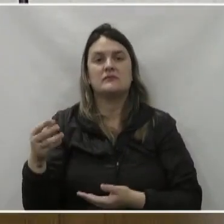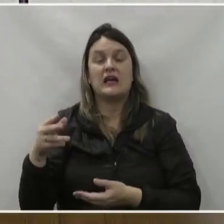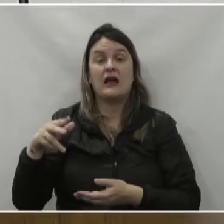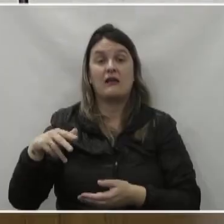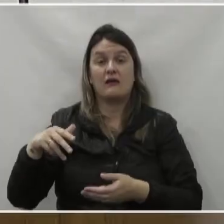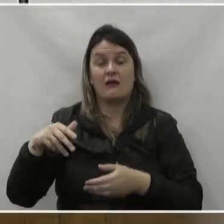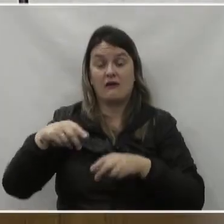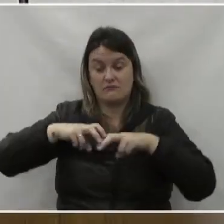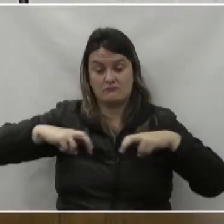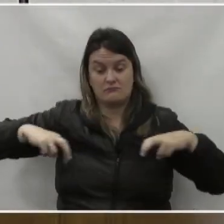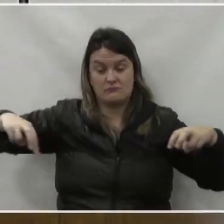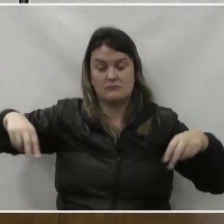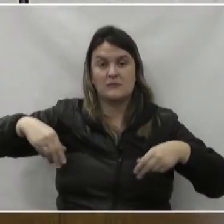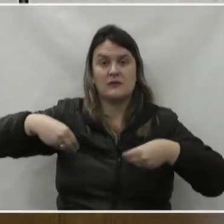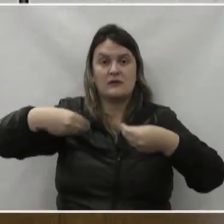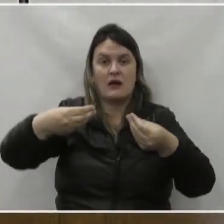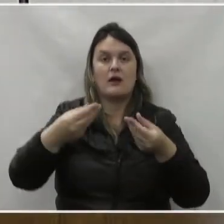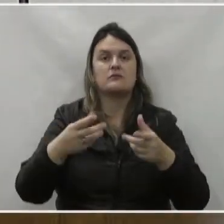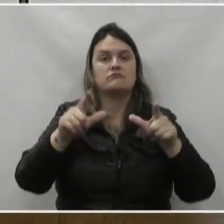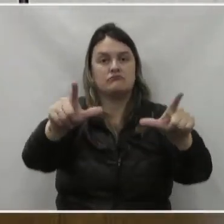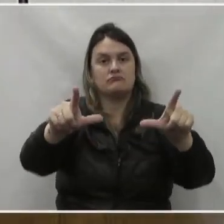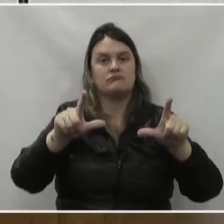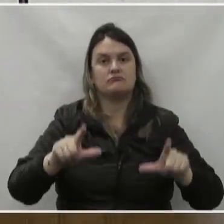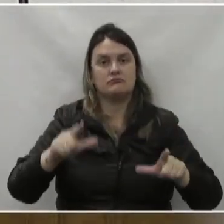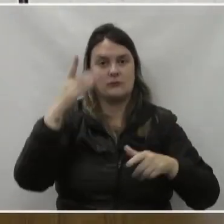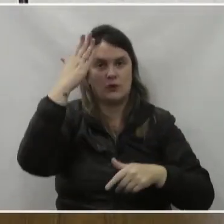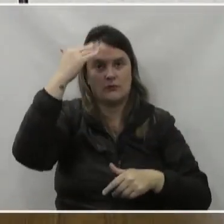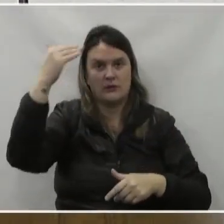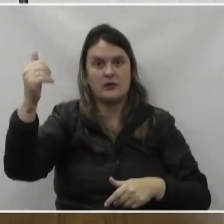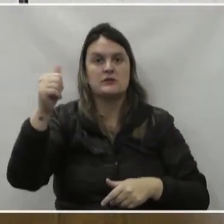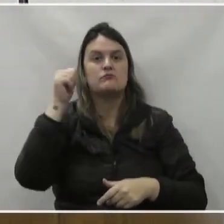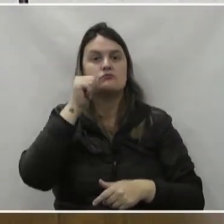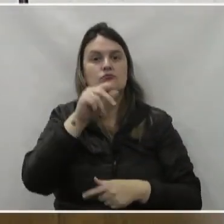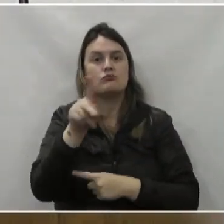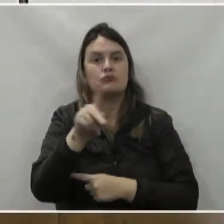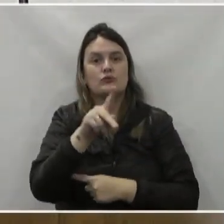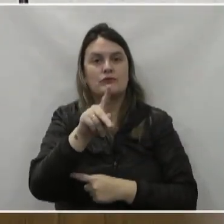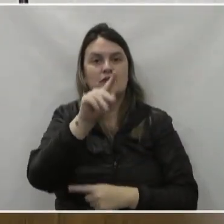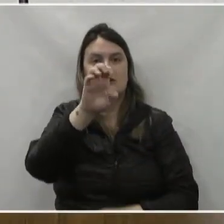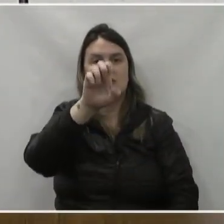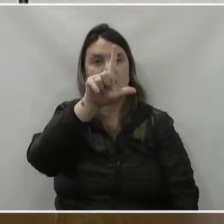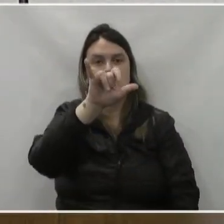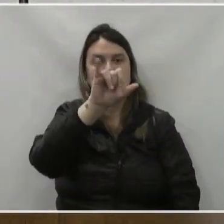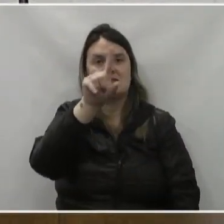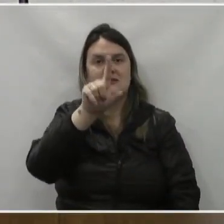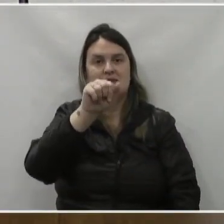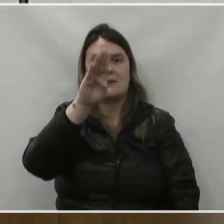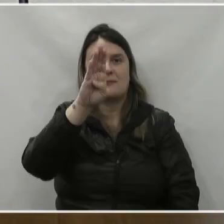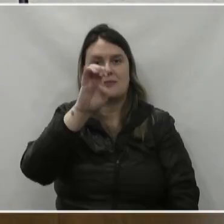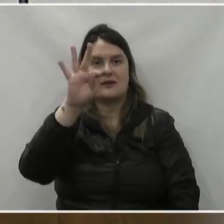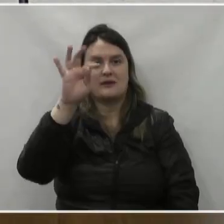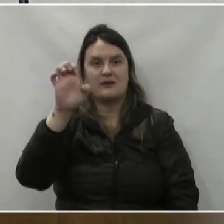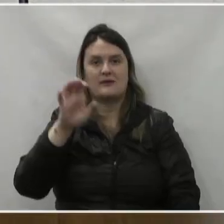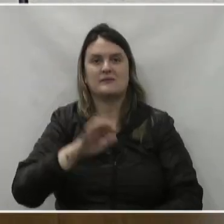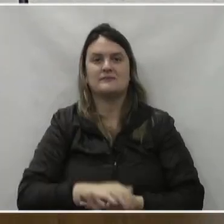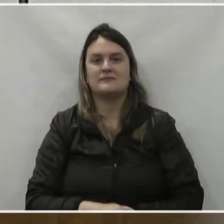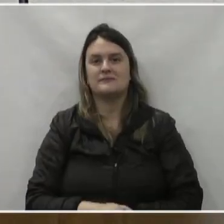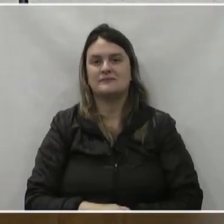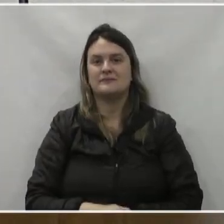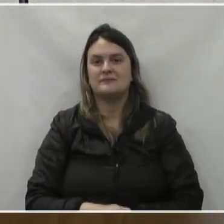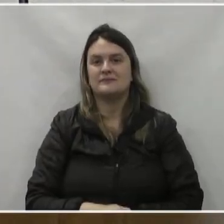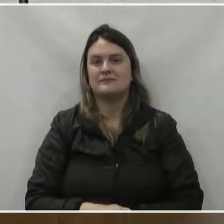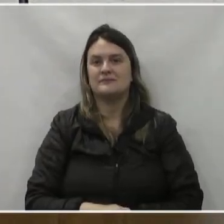do plenário e fazerem juntos a entrega da homenagem à professora Elizabeth de Fátima Alves da Silva.